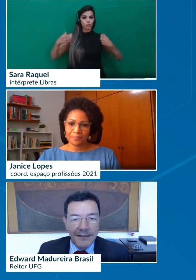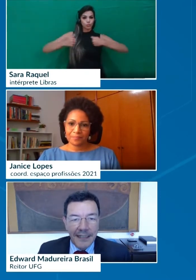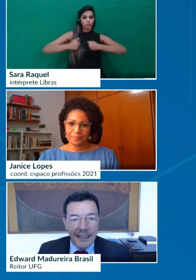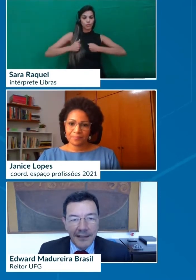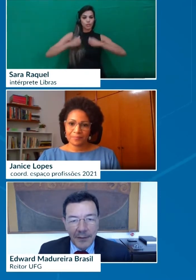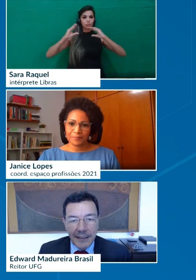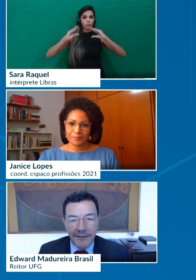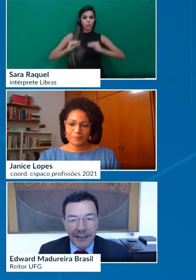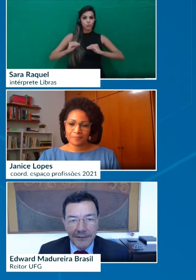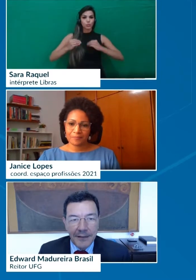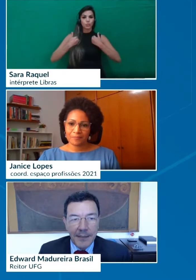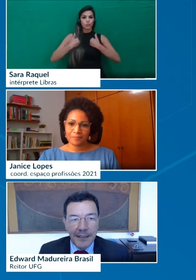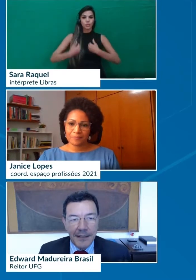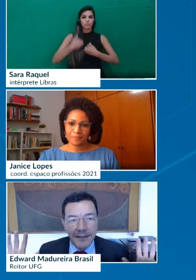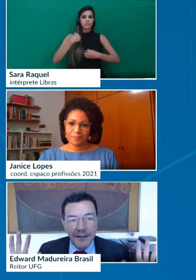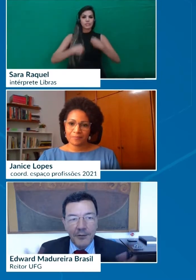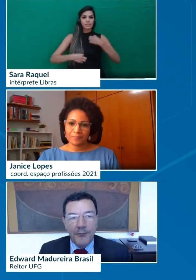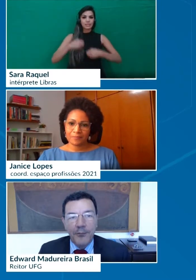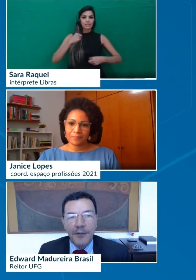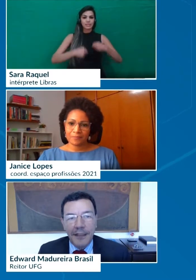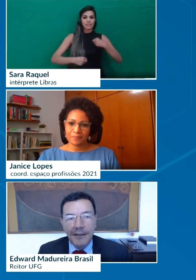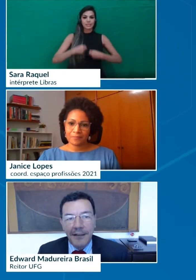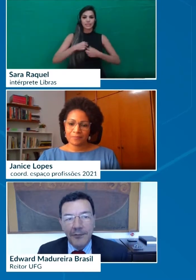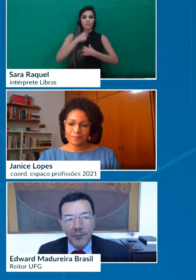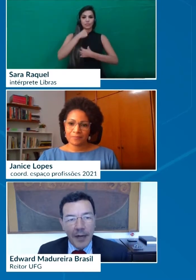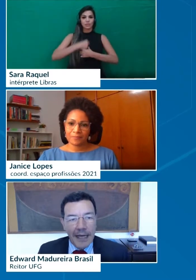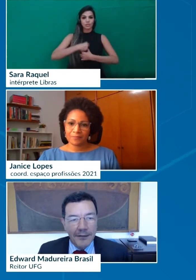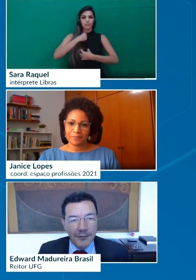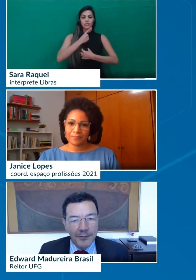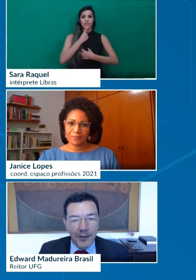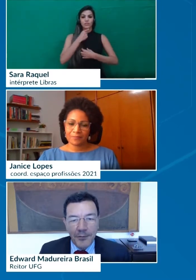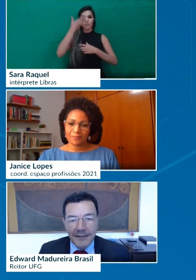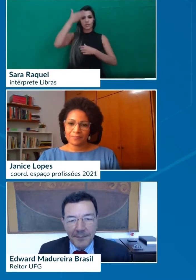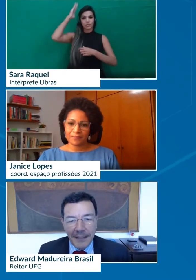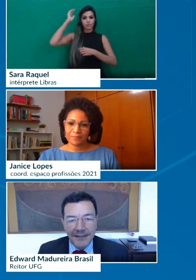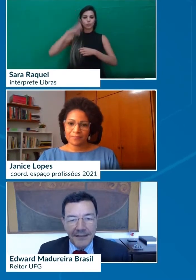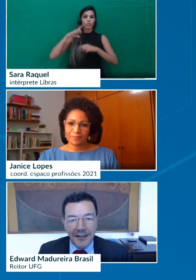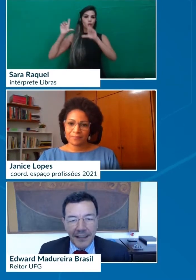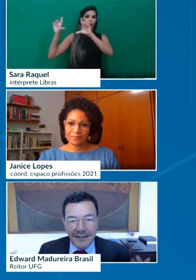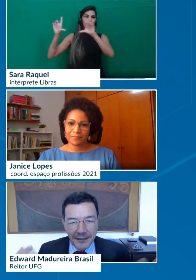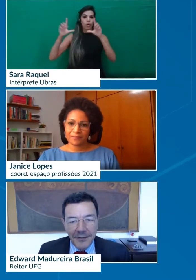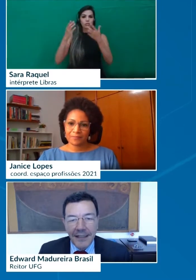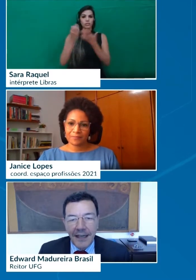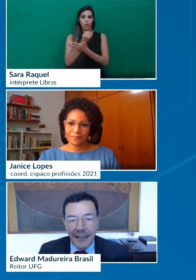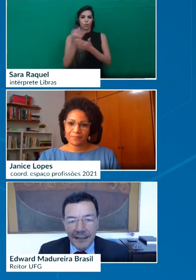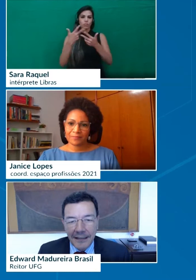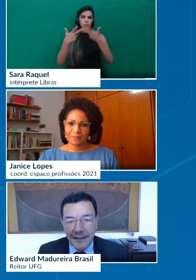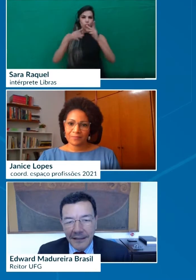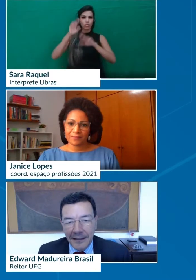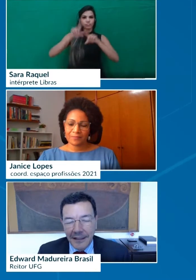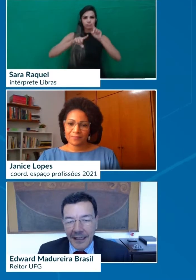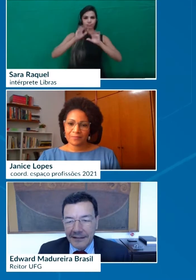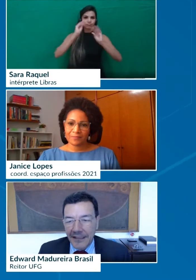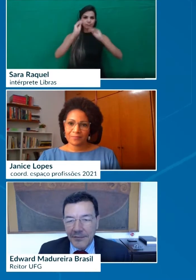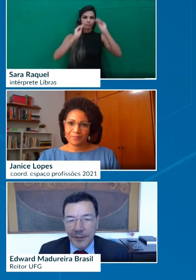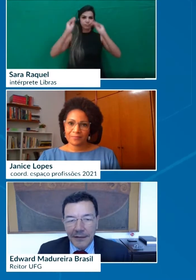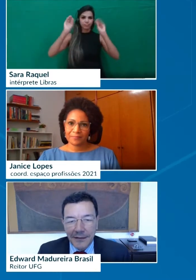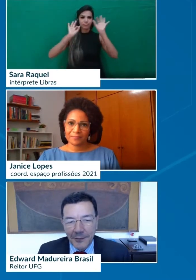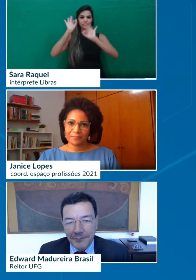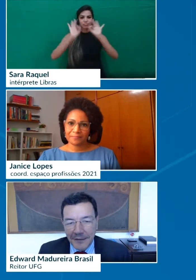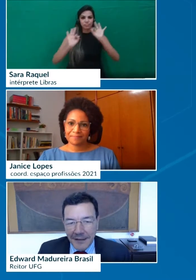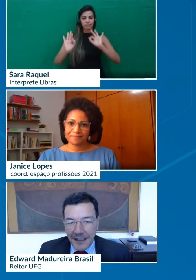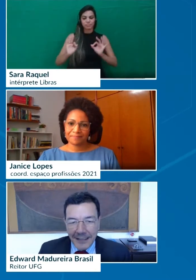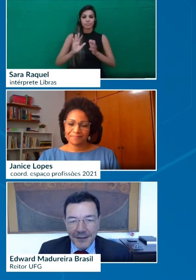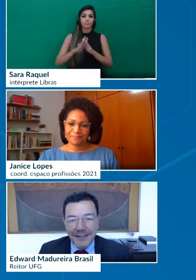camisa listrada com uma gravata vermelha. No fundo aqui tem um quadro e algumas peças de decoração aqui atrás de